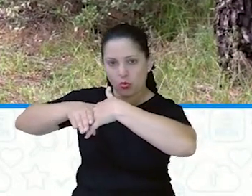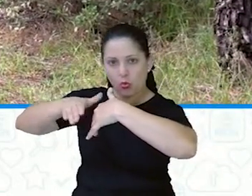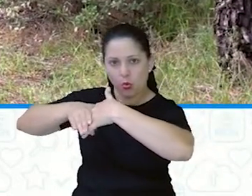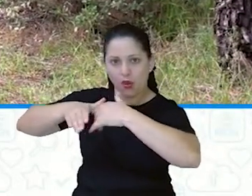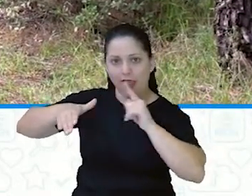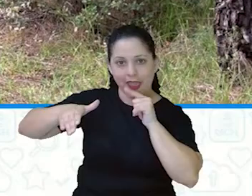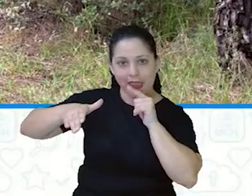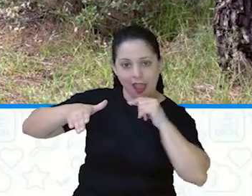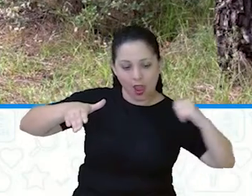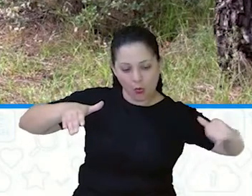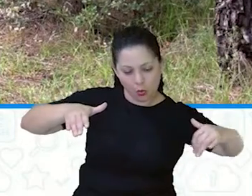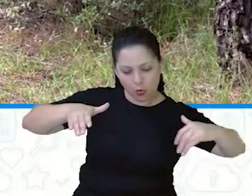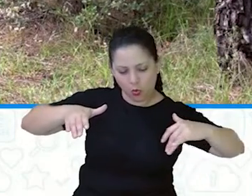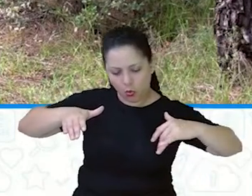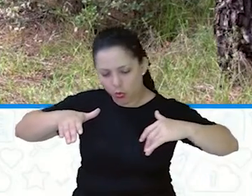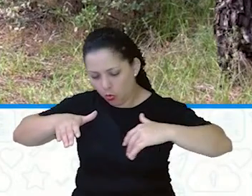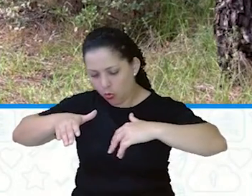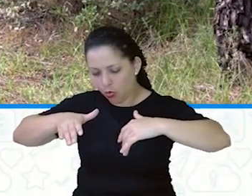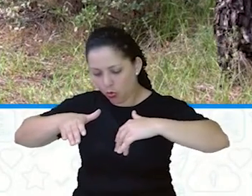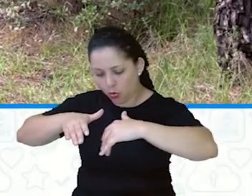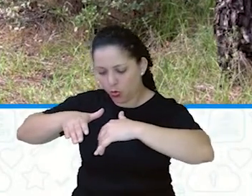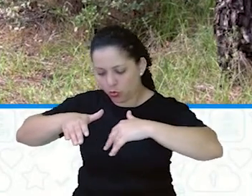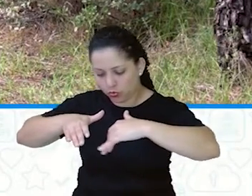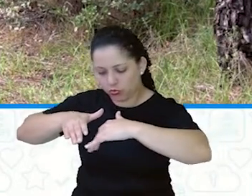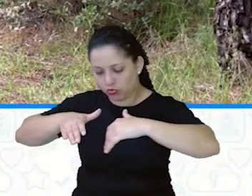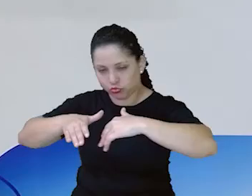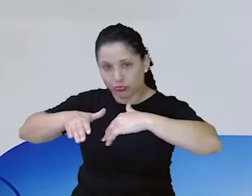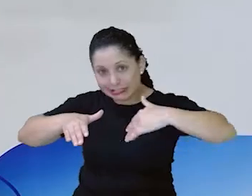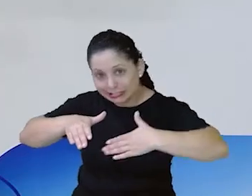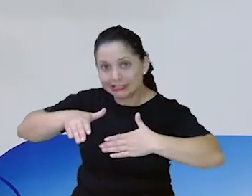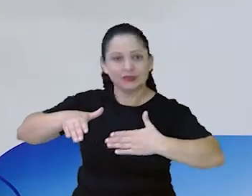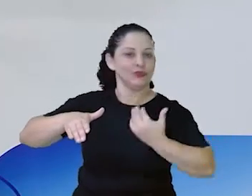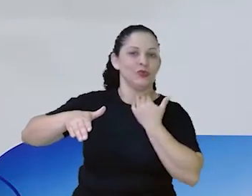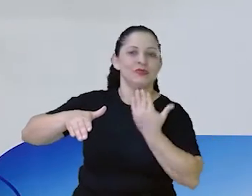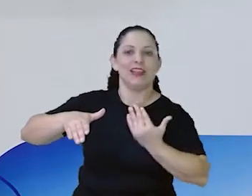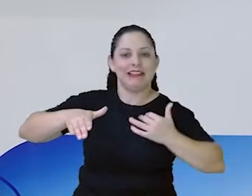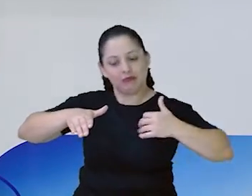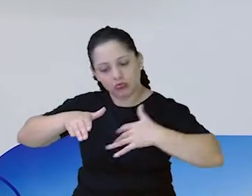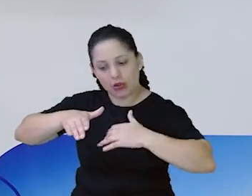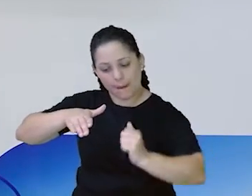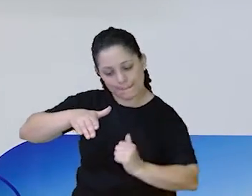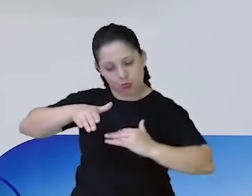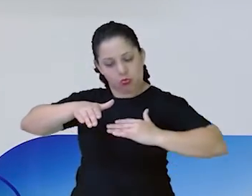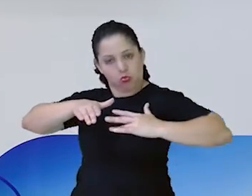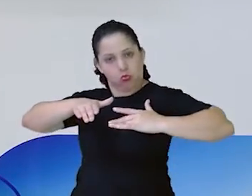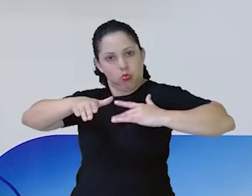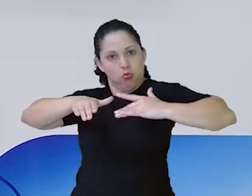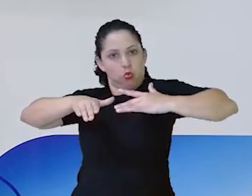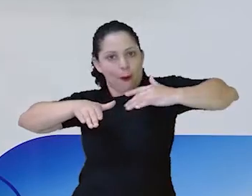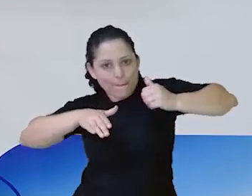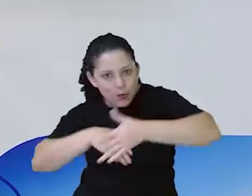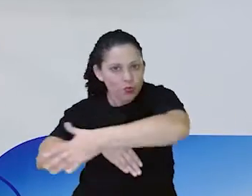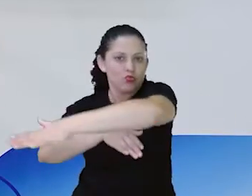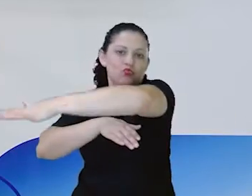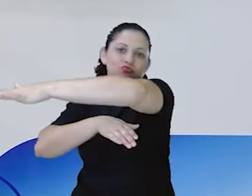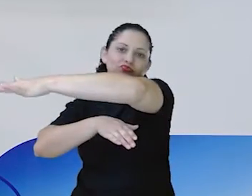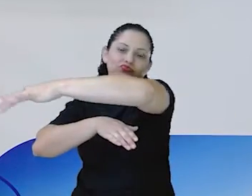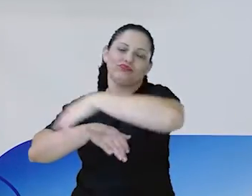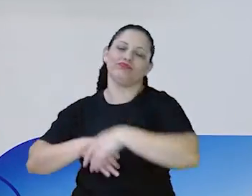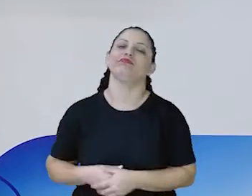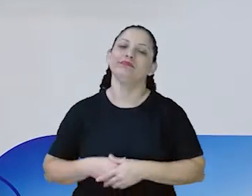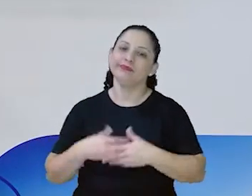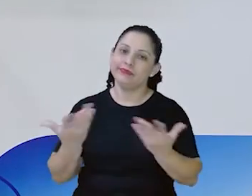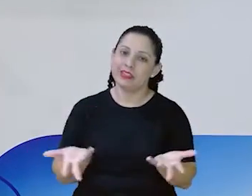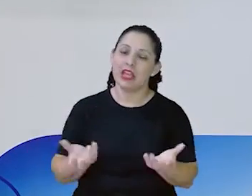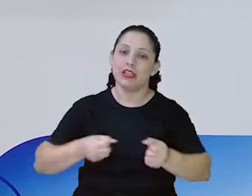comum, principalmente na nossa cidade, a gente ter pontos de alagamento. Chove um pouco, a água não tem para onde